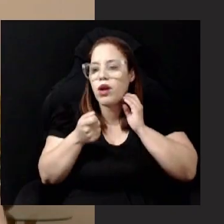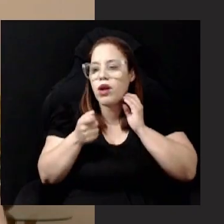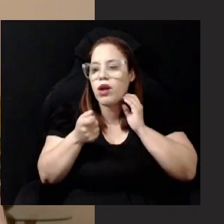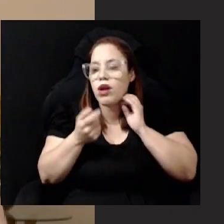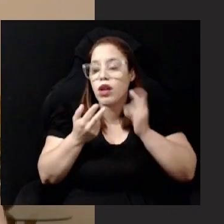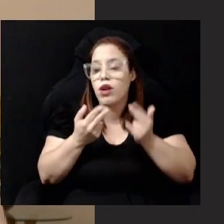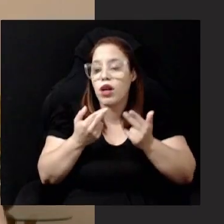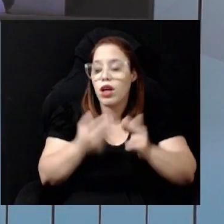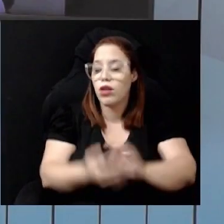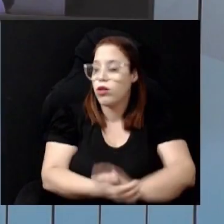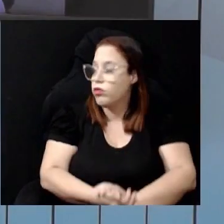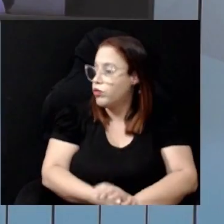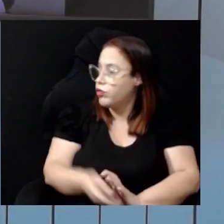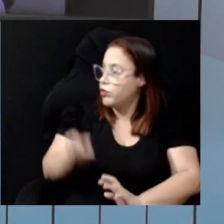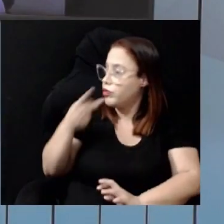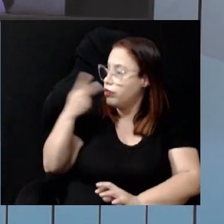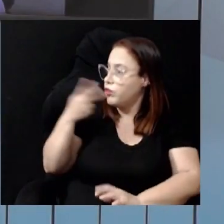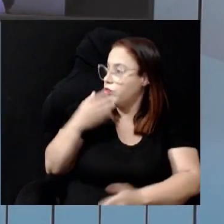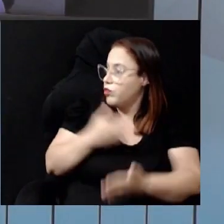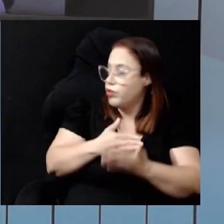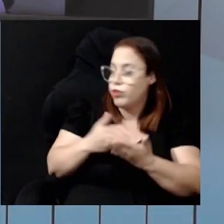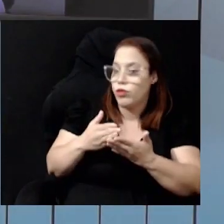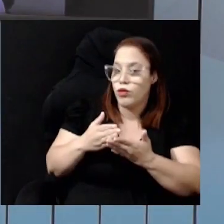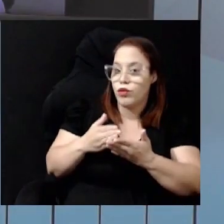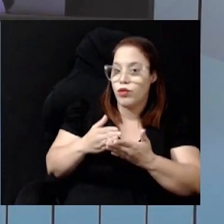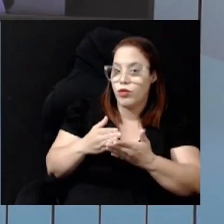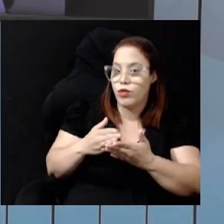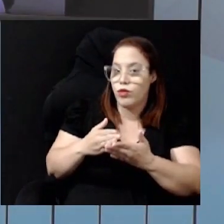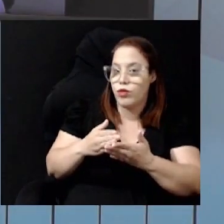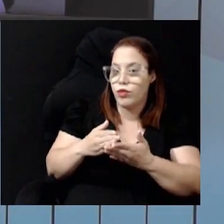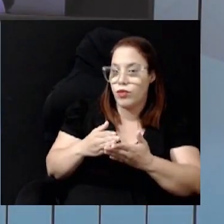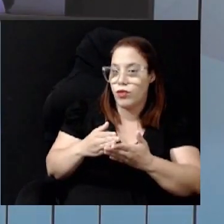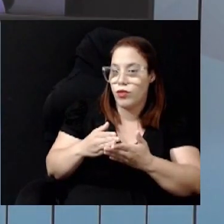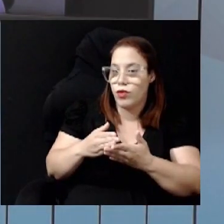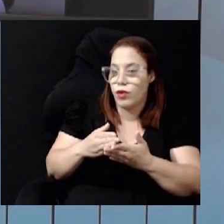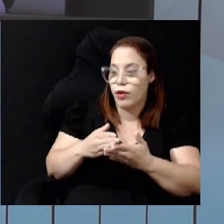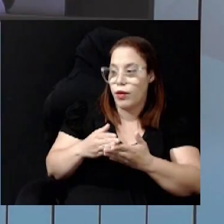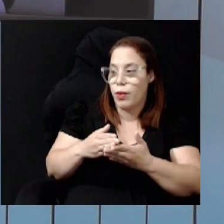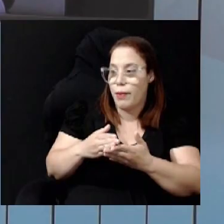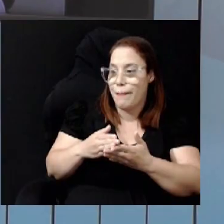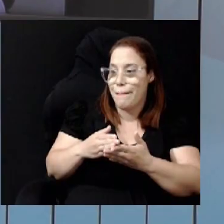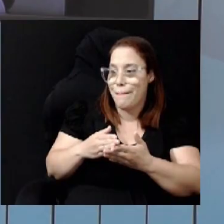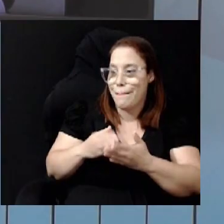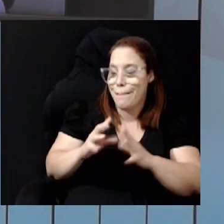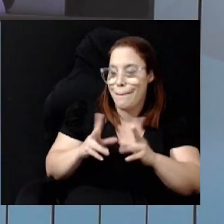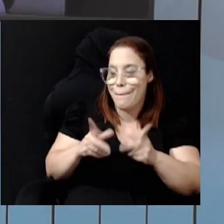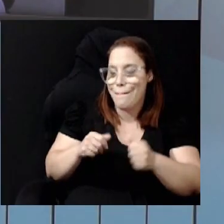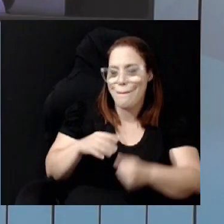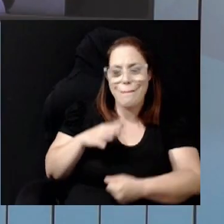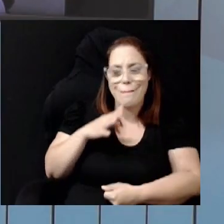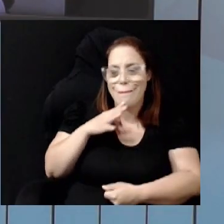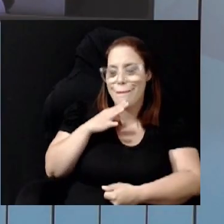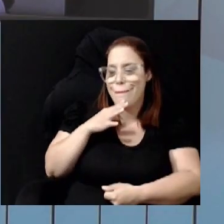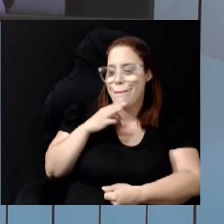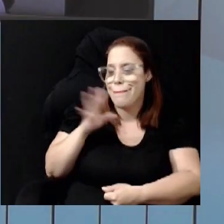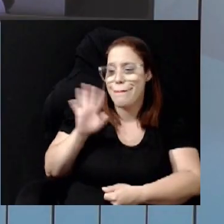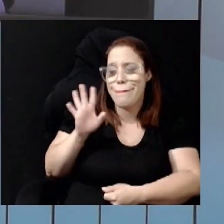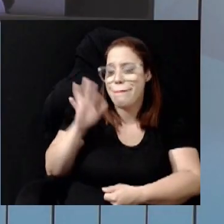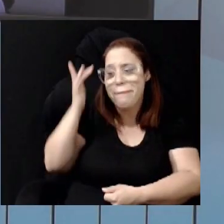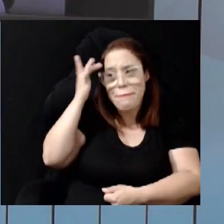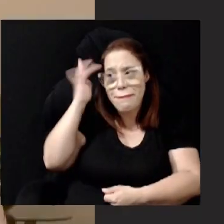associados. Como eu disse, né, no começo do programa, a causa da maioria ainda é bem desconhecida, né, doutor